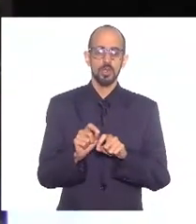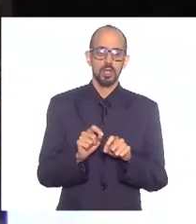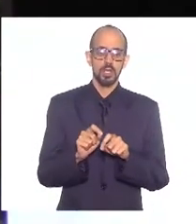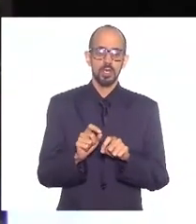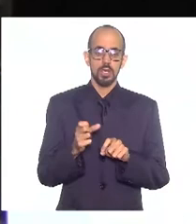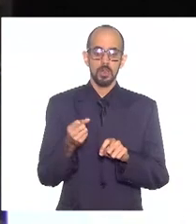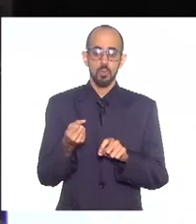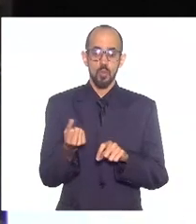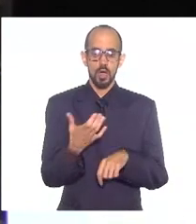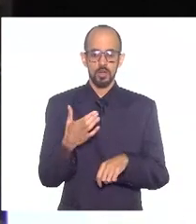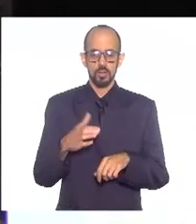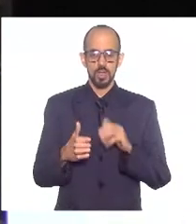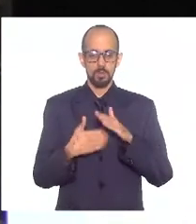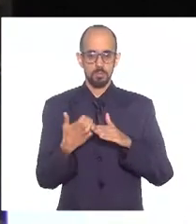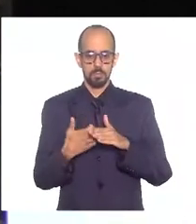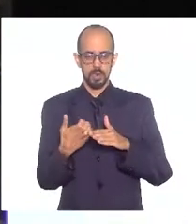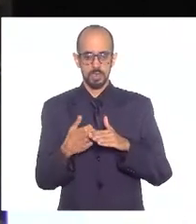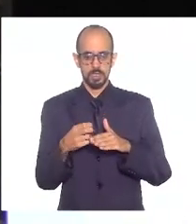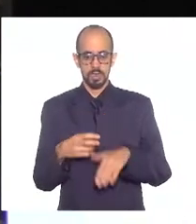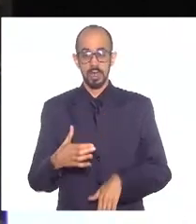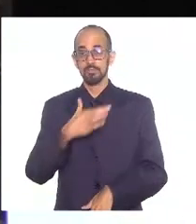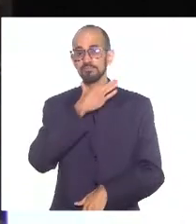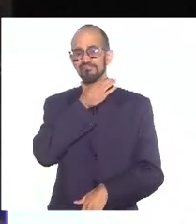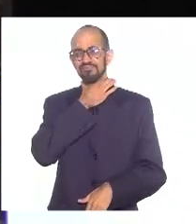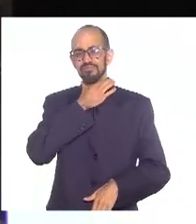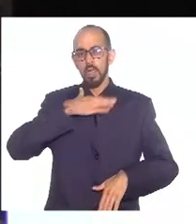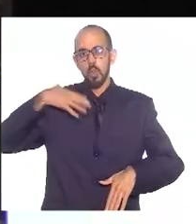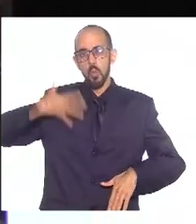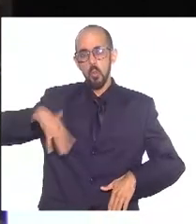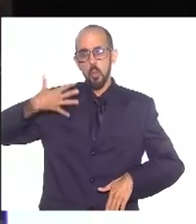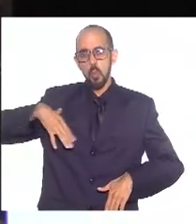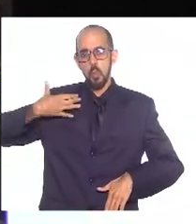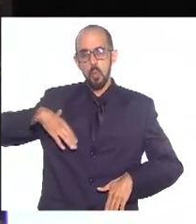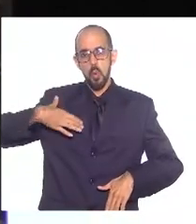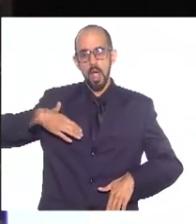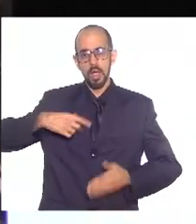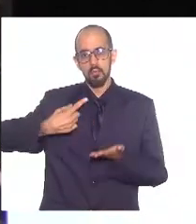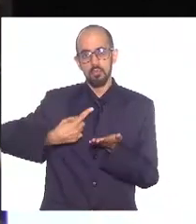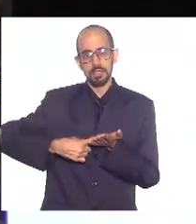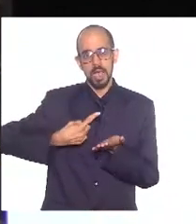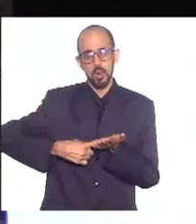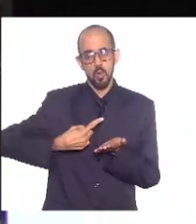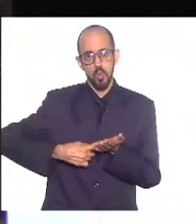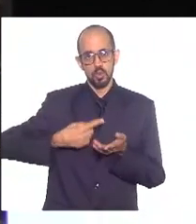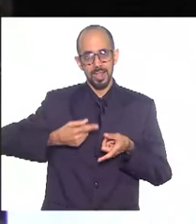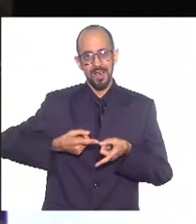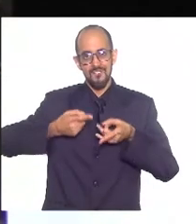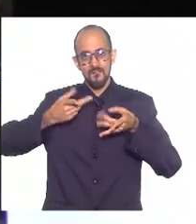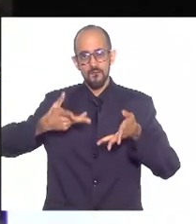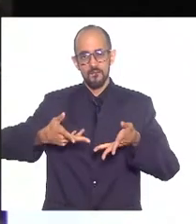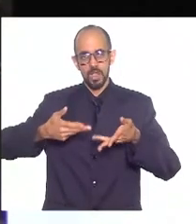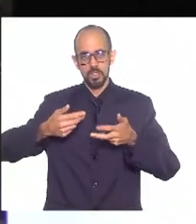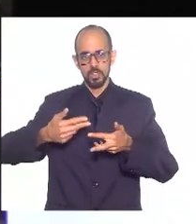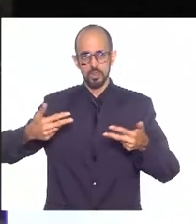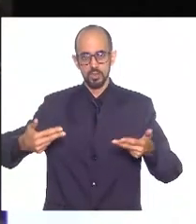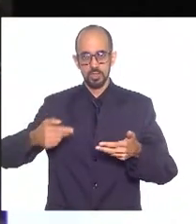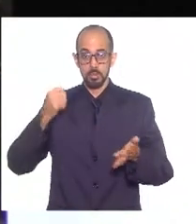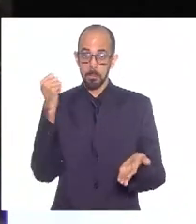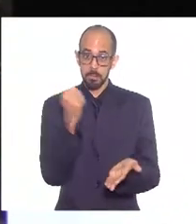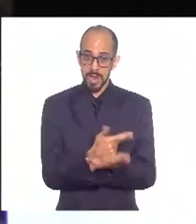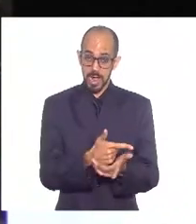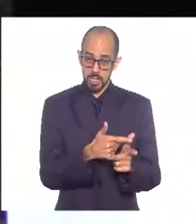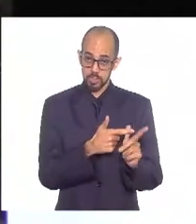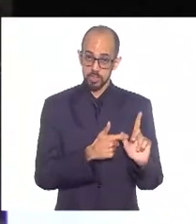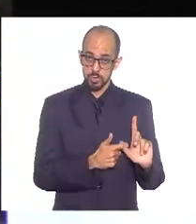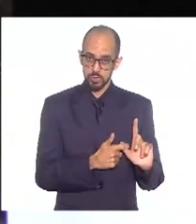vem a falência ou vem a concordata, onde se vende os ativos para pagar o passivo, o Estado do Rio de